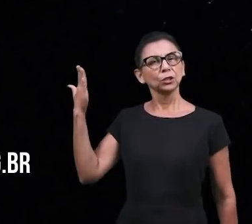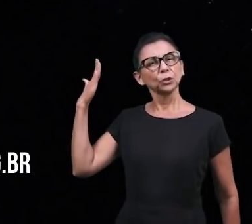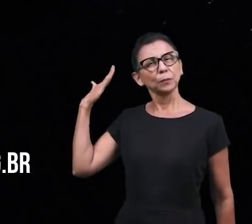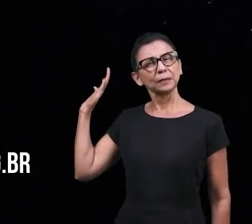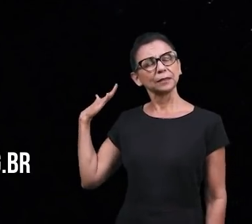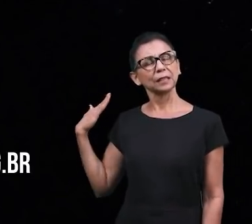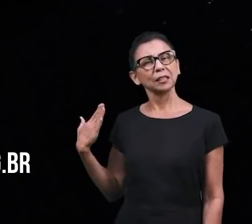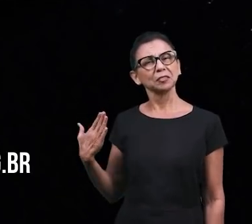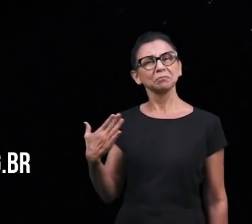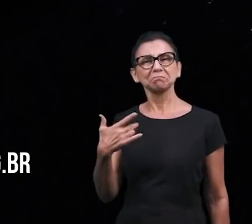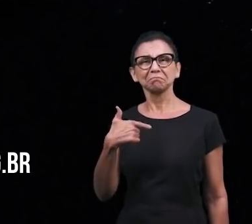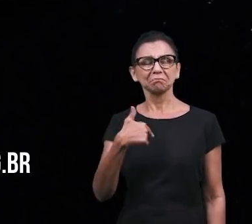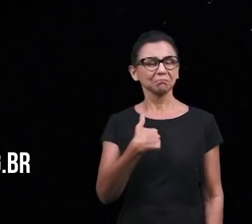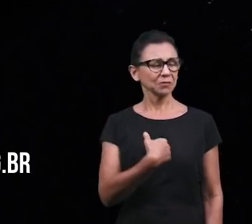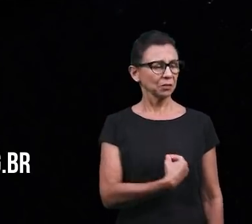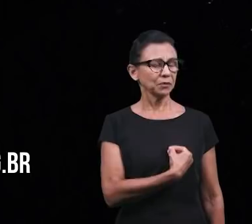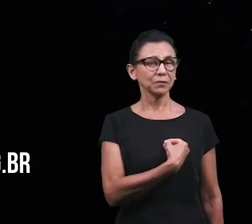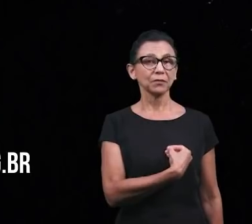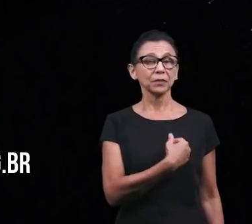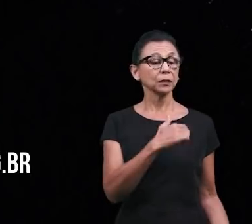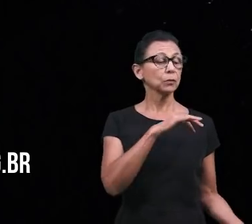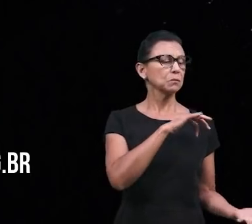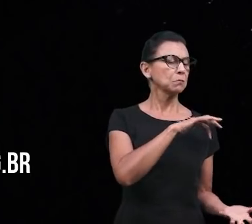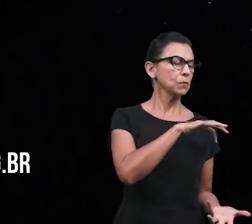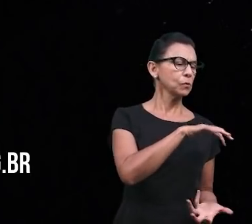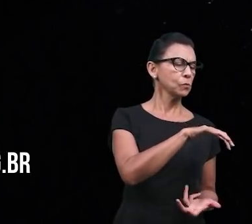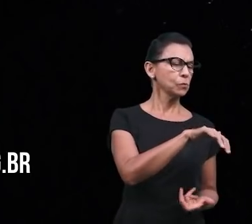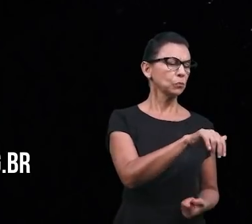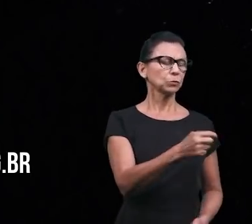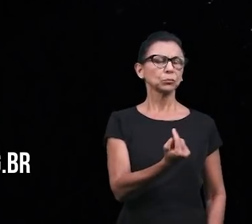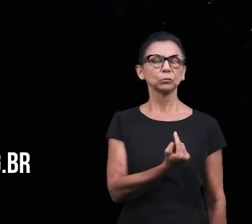Encontrei o grande amor,